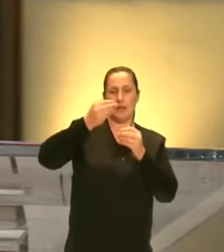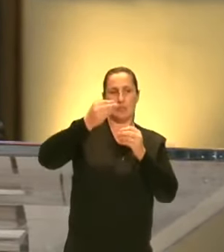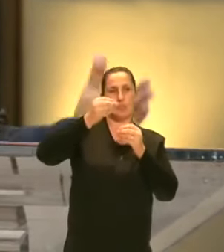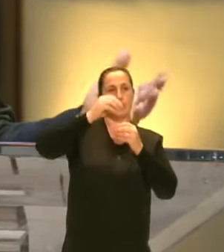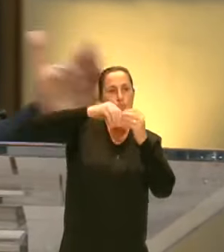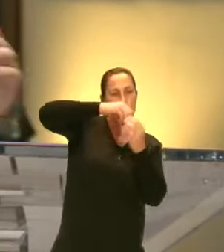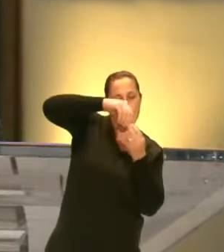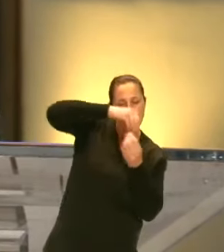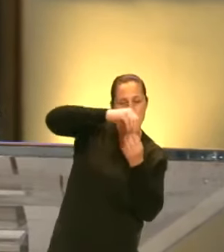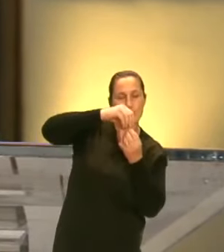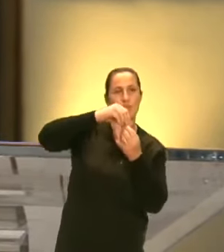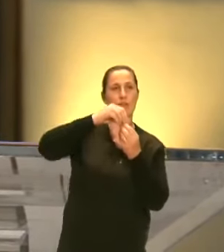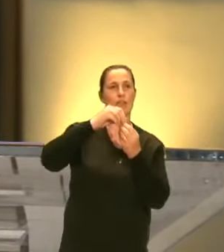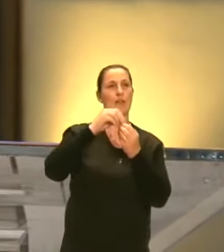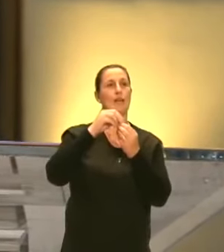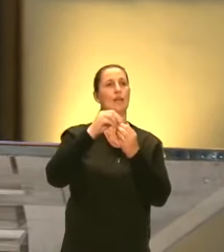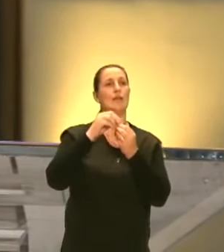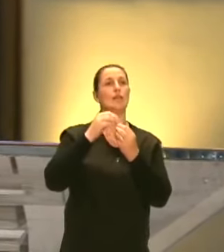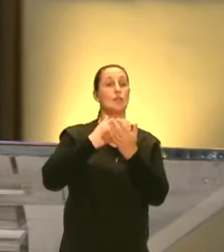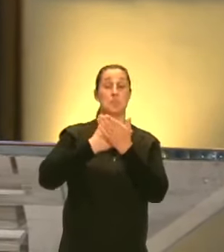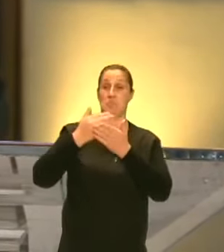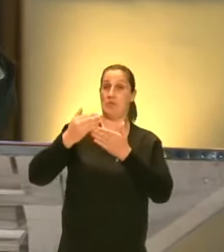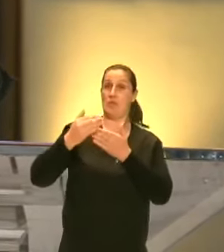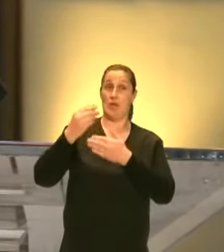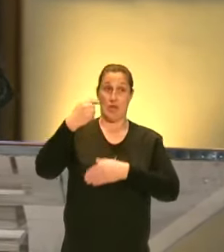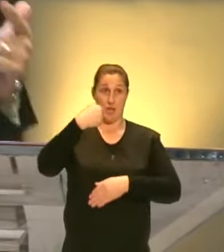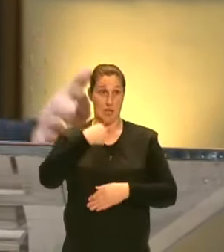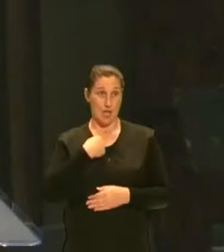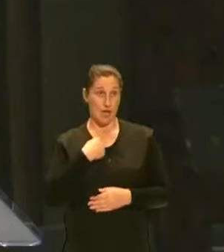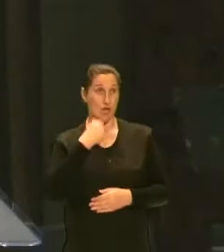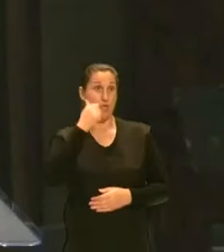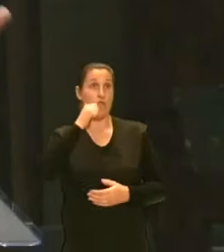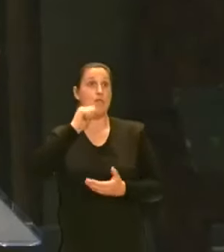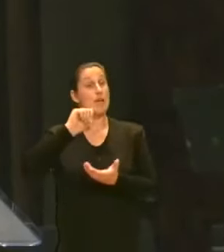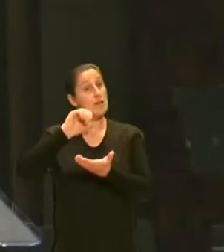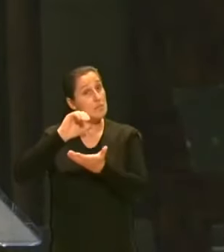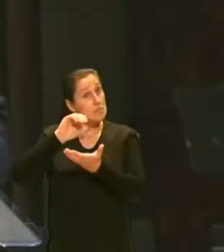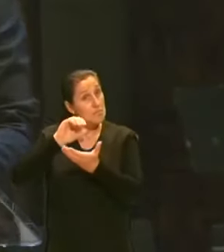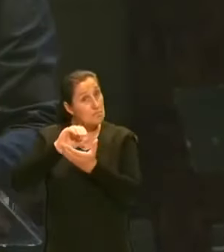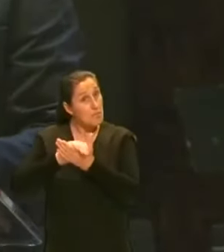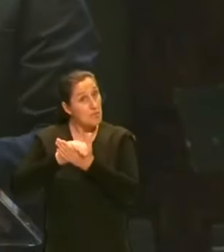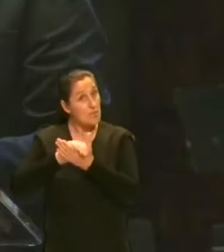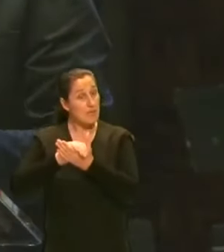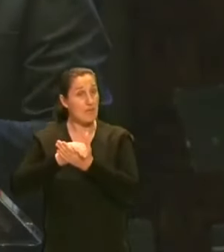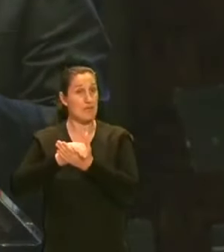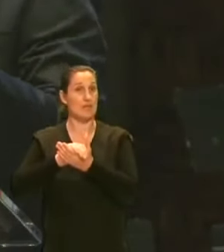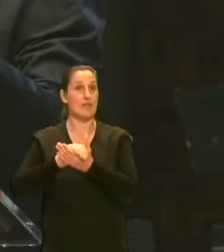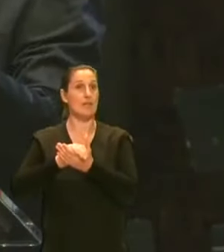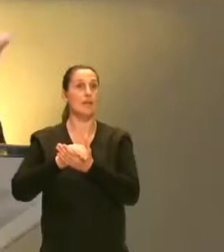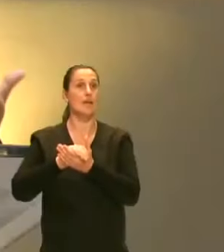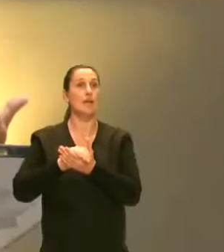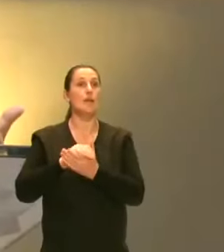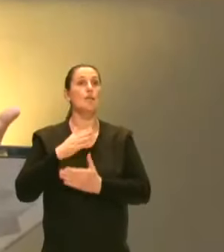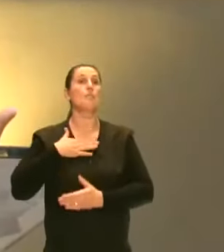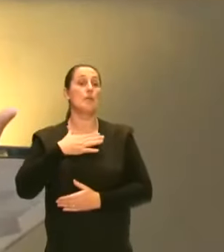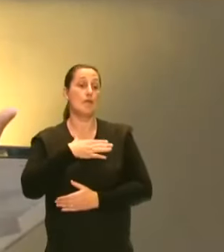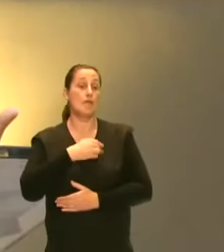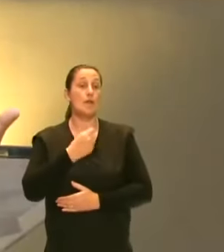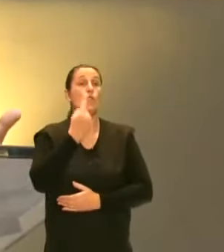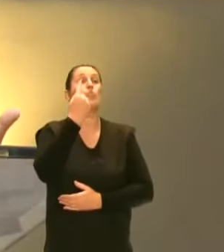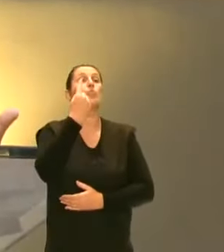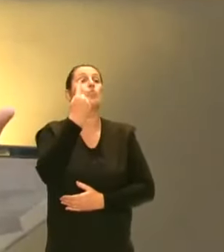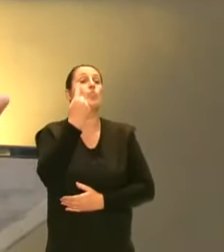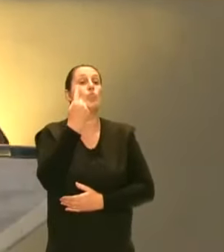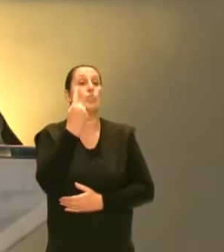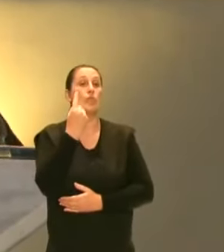aí não podia ninguém, era eu, a minha esposa grávida da nossa bebê, e o meu filho de 1 ano,